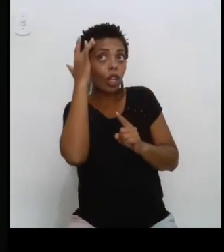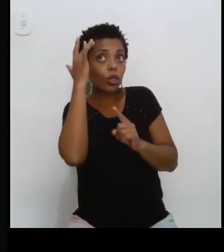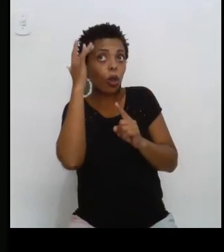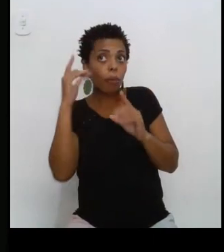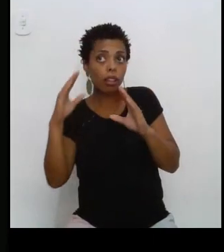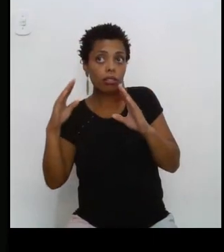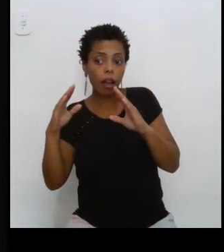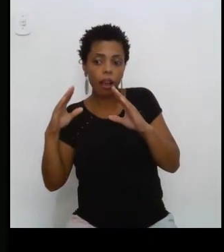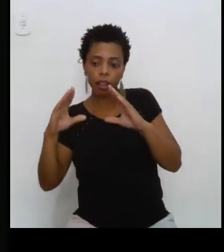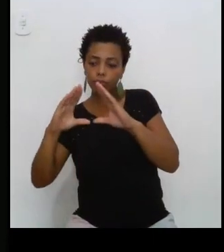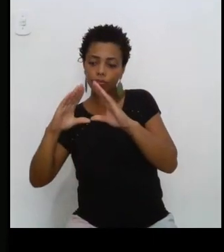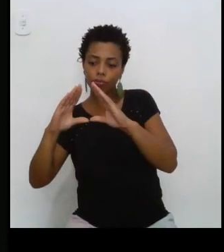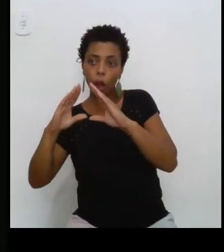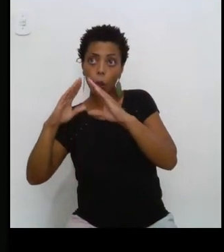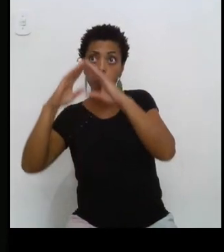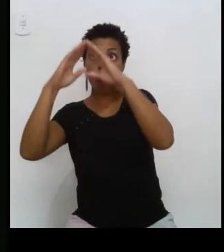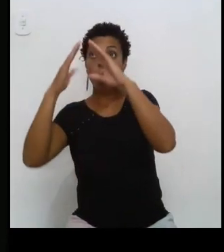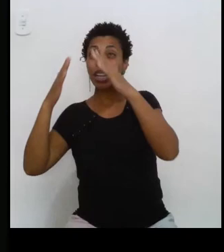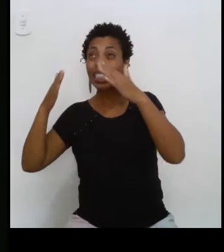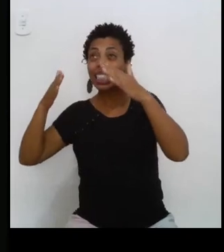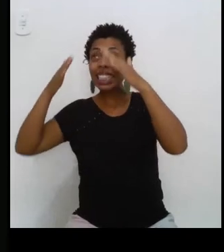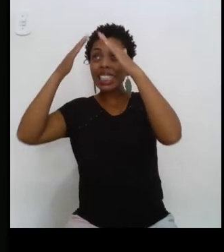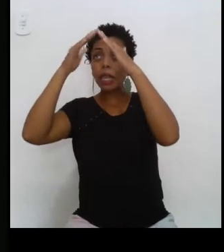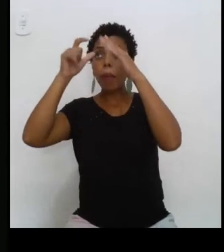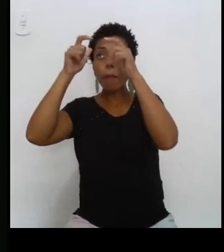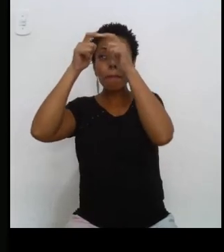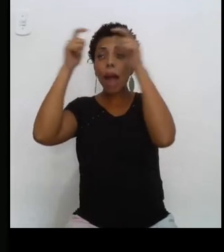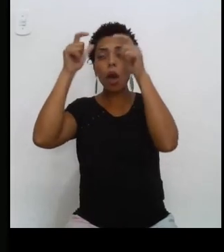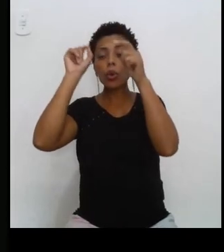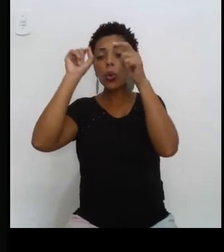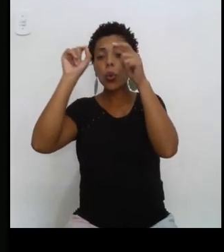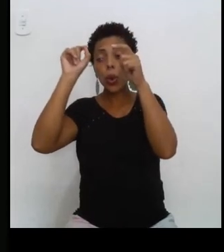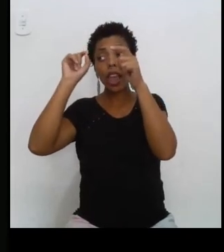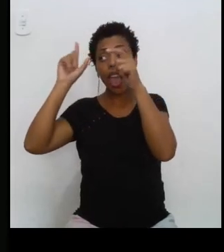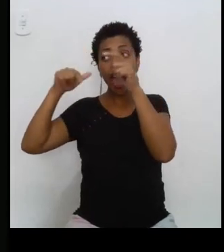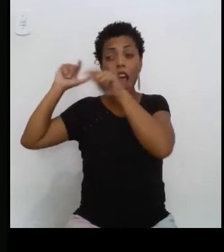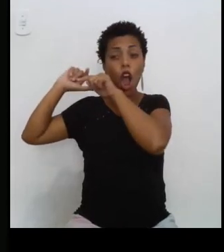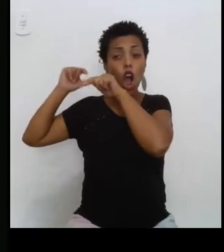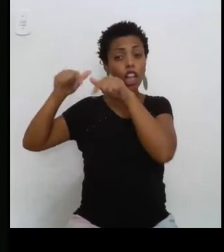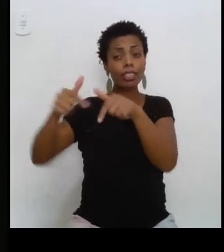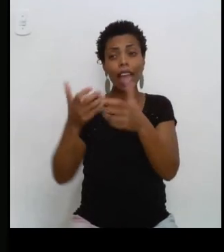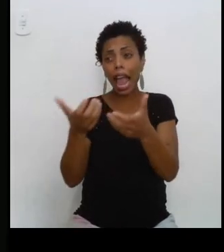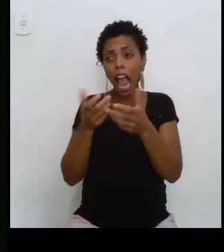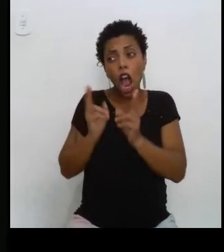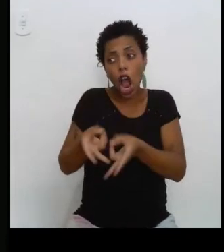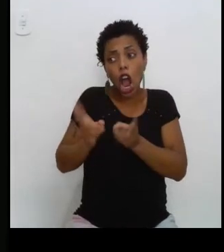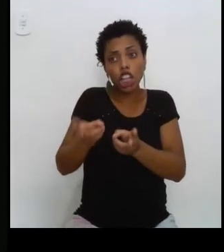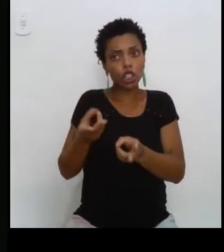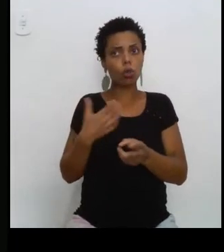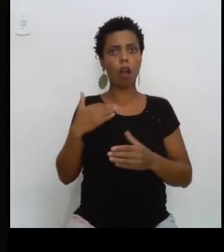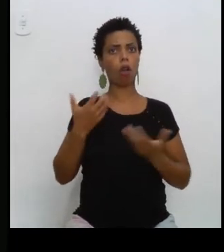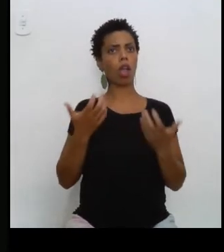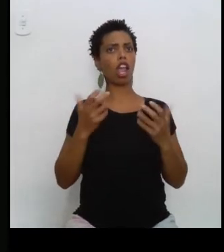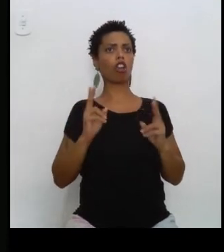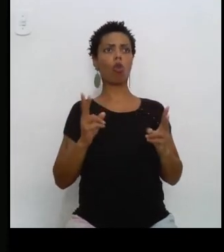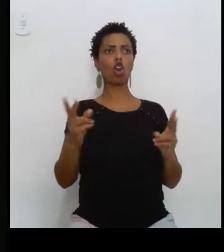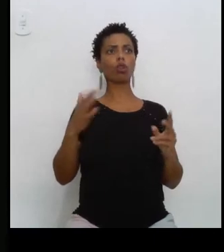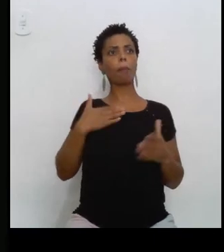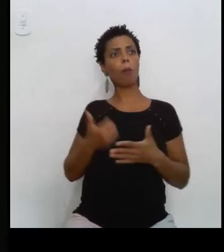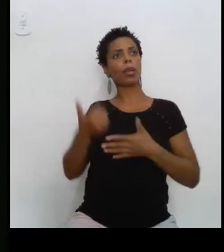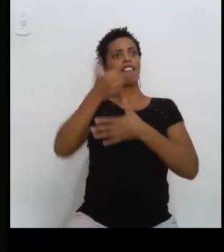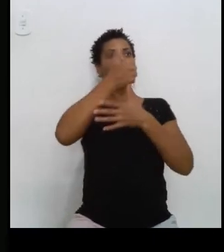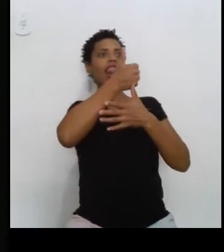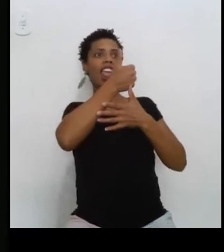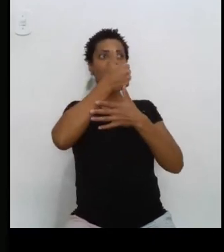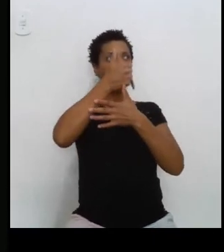vai indo para o conservadorismo em todos os o que está no topo da pirâmide que é conservá-los eu toco mesmo então eu